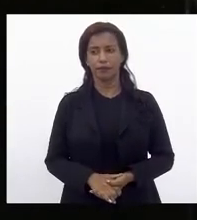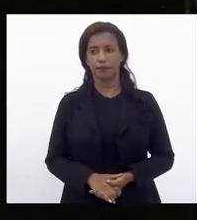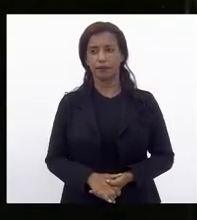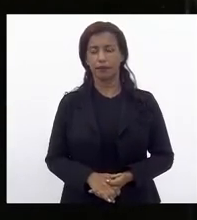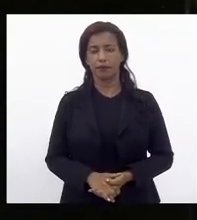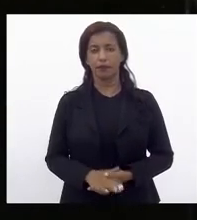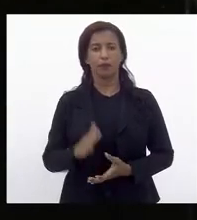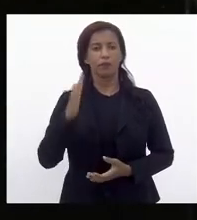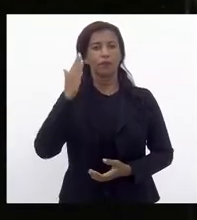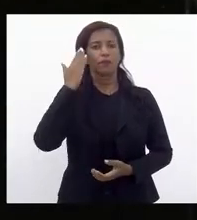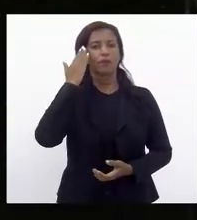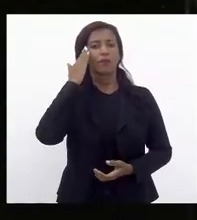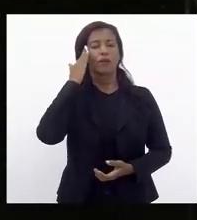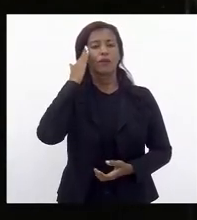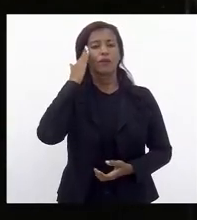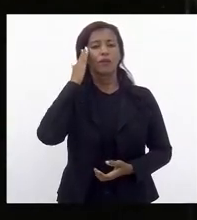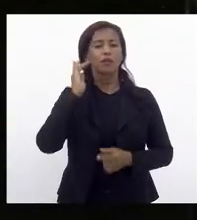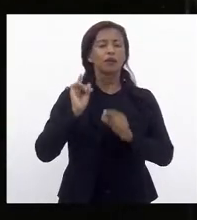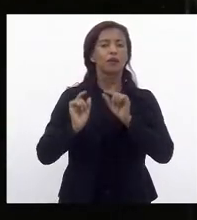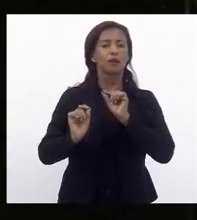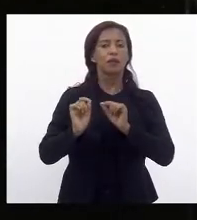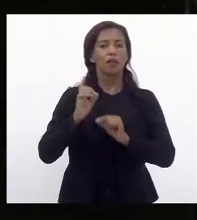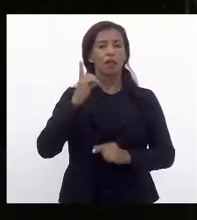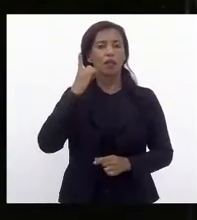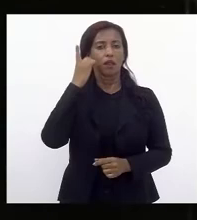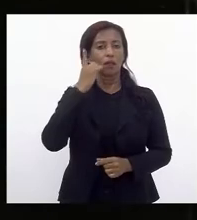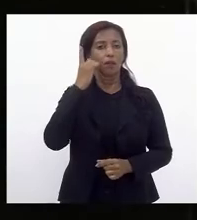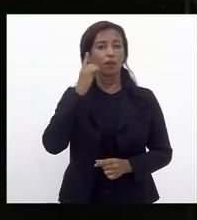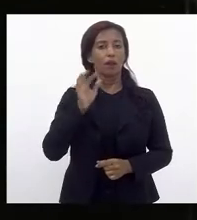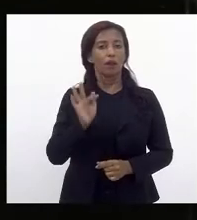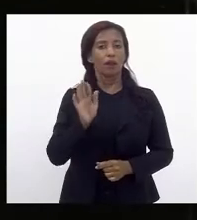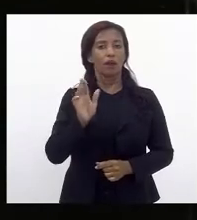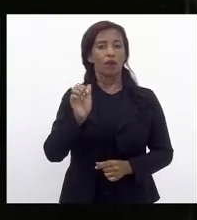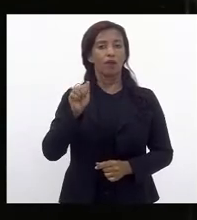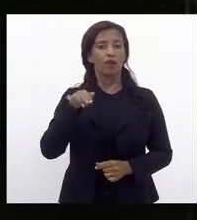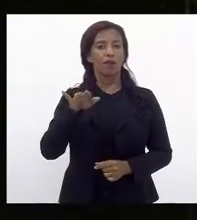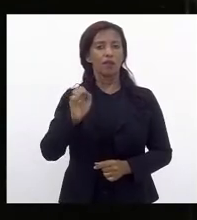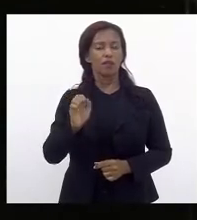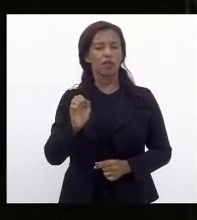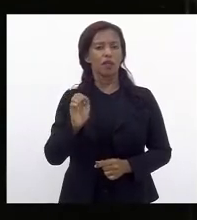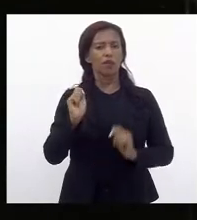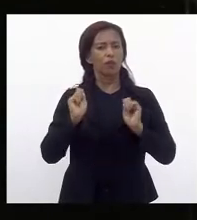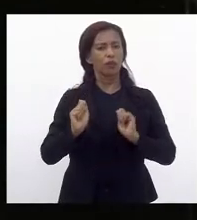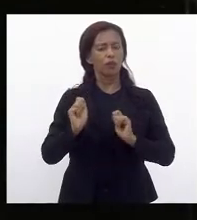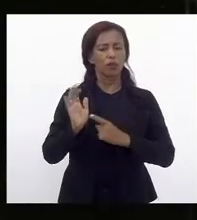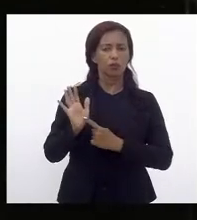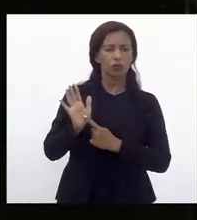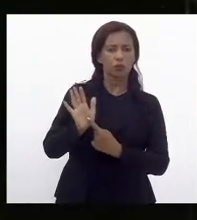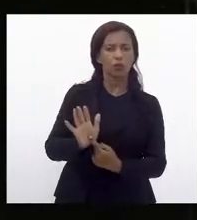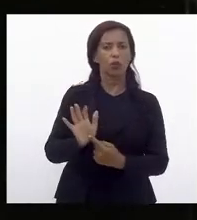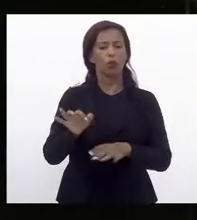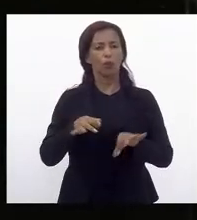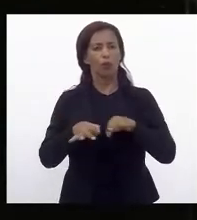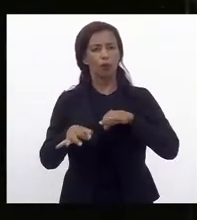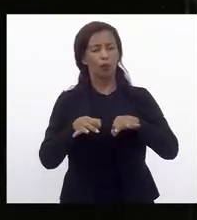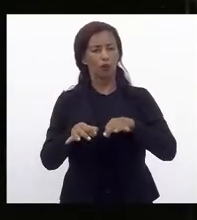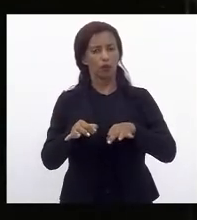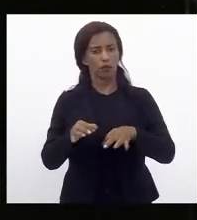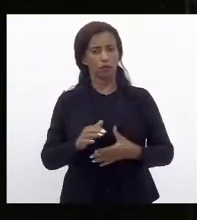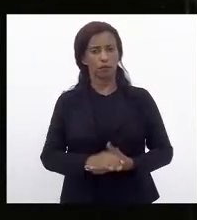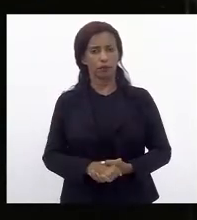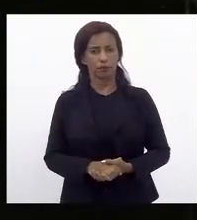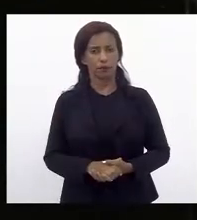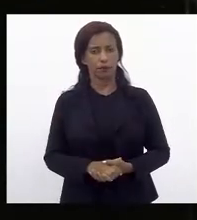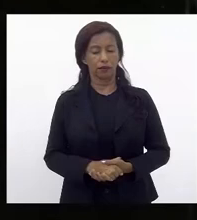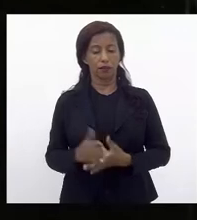o entendimento de que a deputada Franciane Mota pudesse apresentar esse projeto de lei.